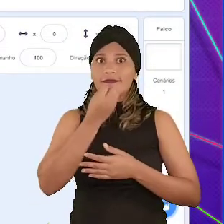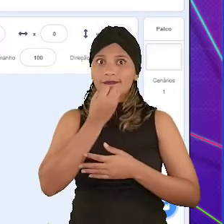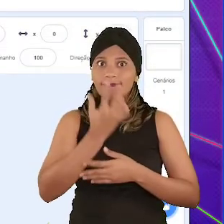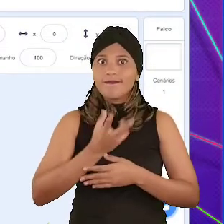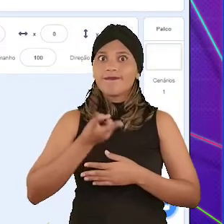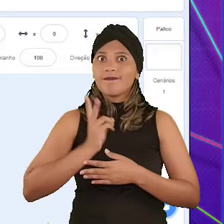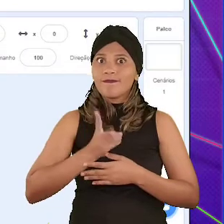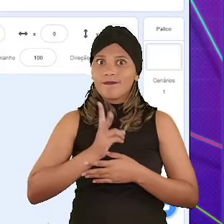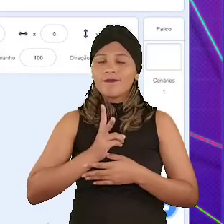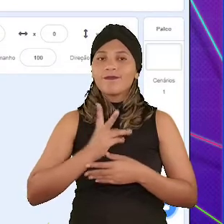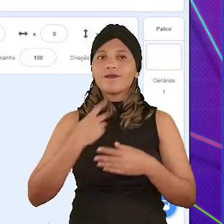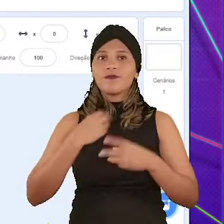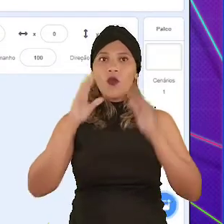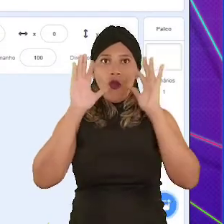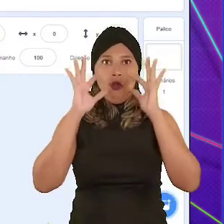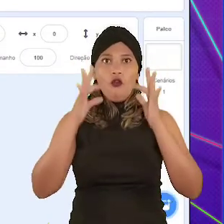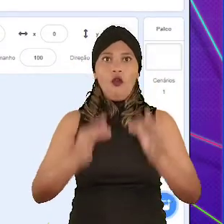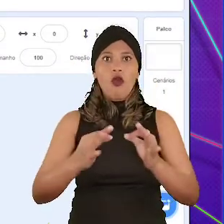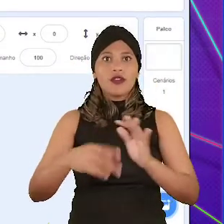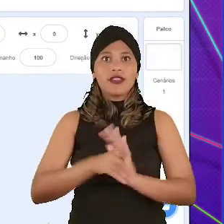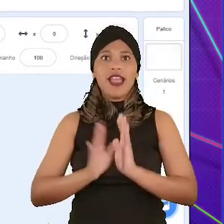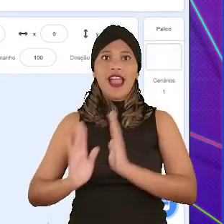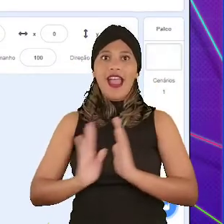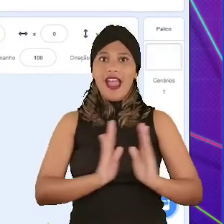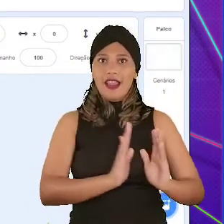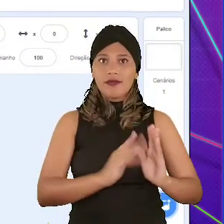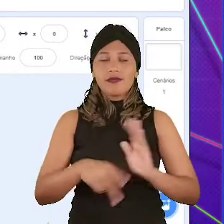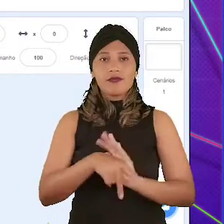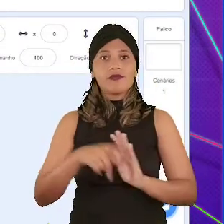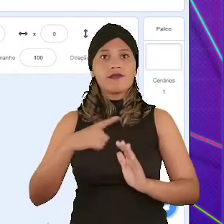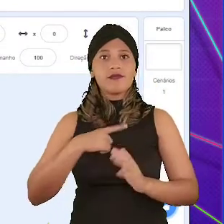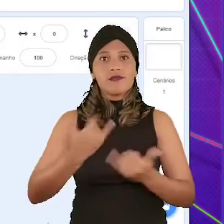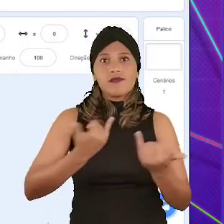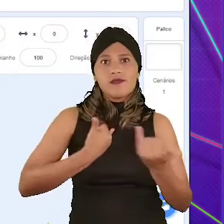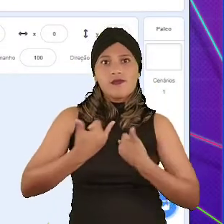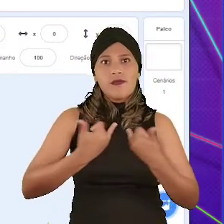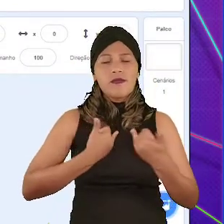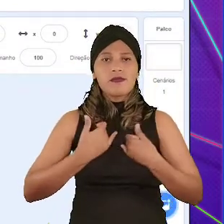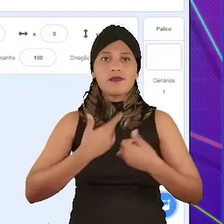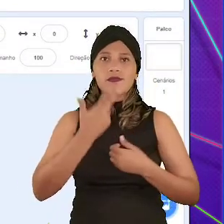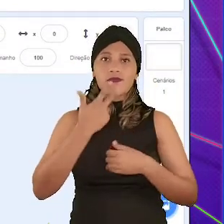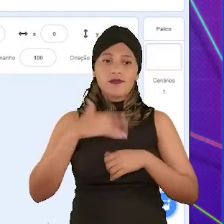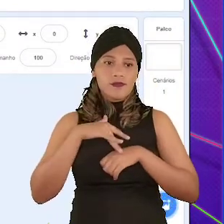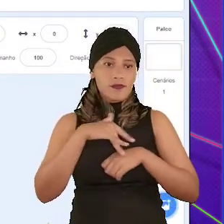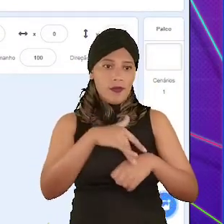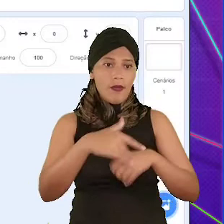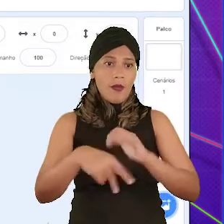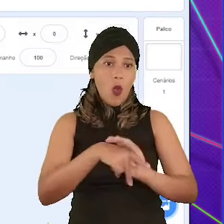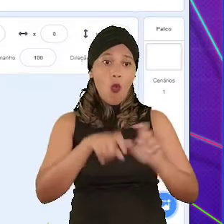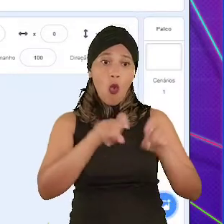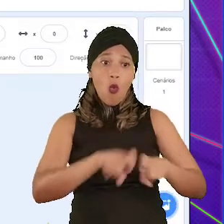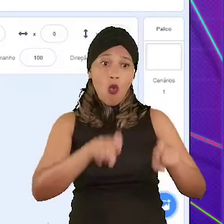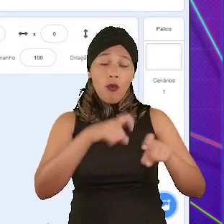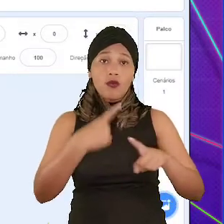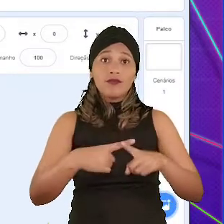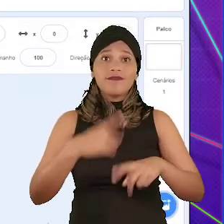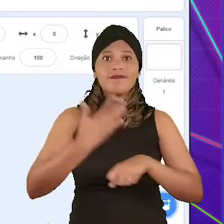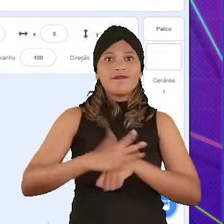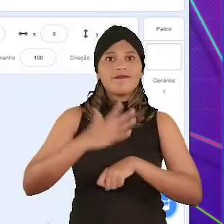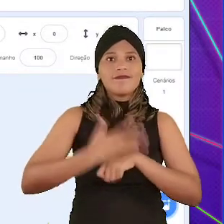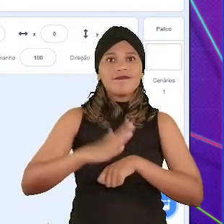aconteça e é sempre bom a gente Ele é bem atentamente o que cada bloco de informação desse vai tá falando para o nosso computador